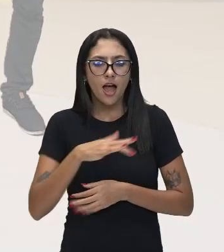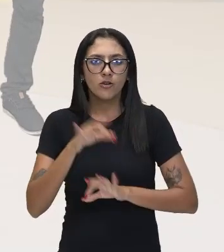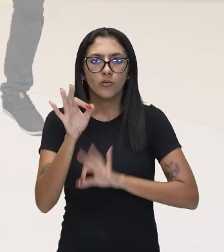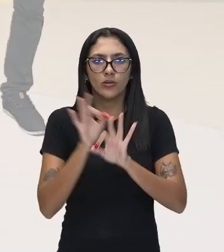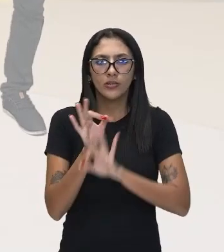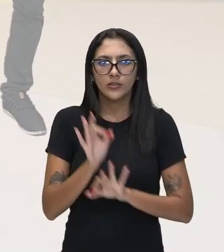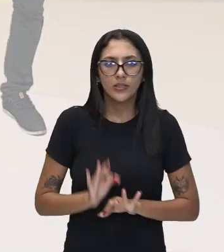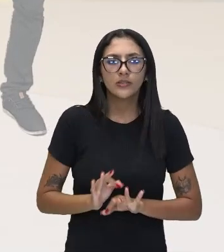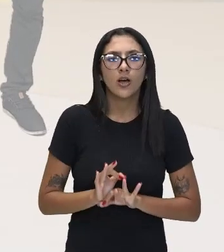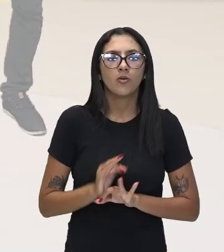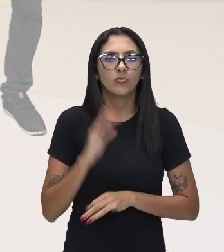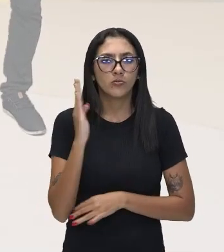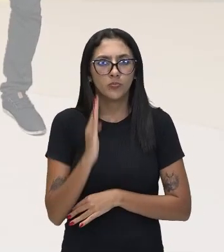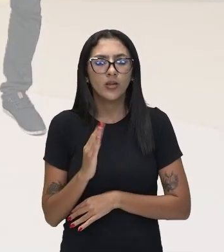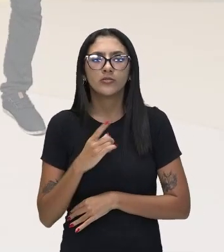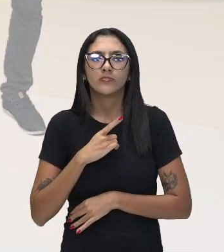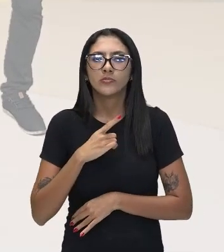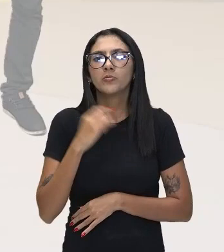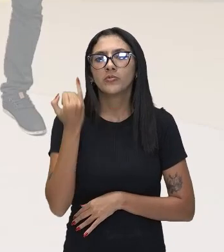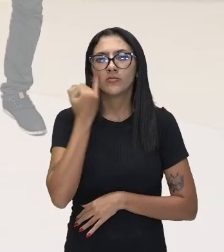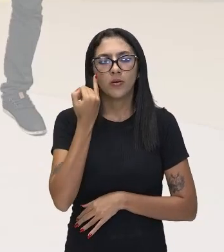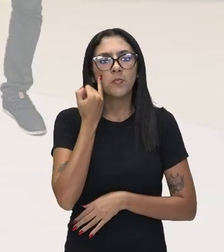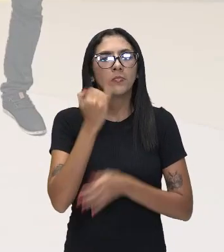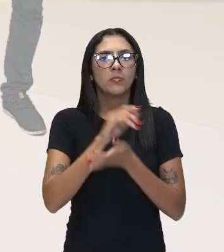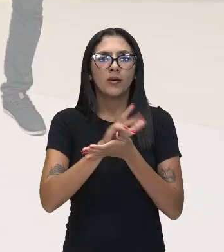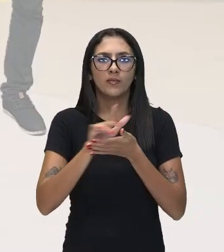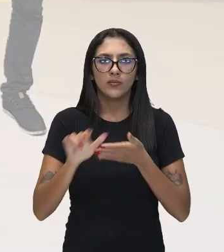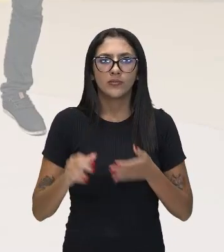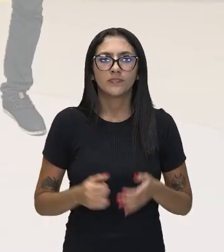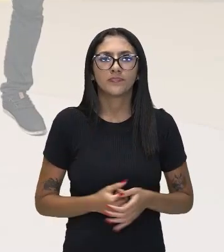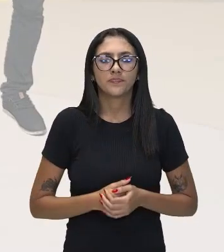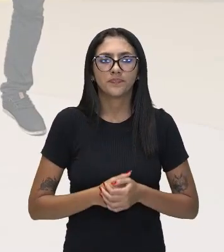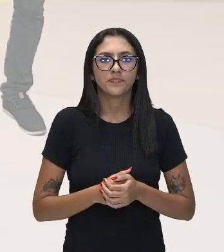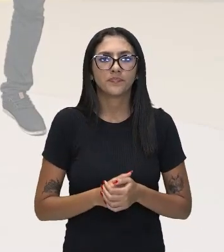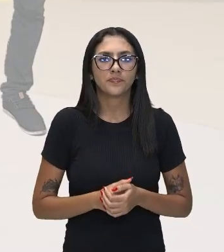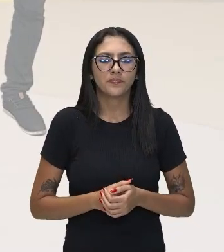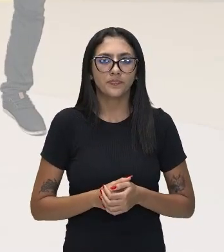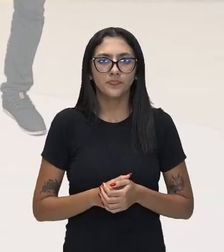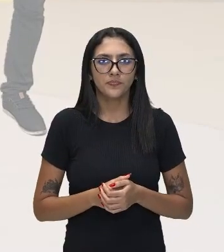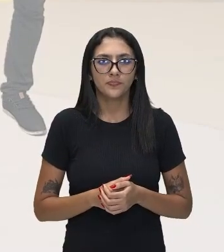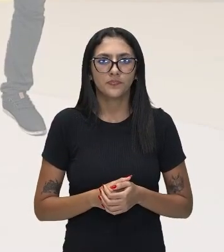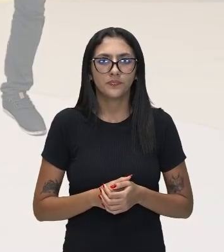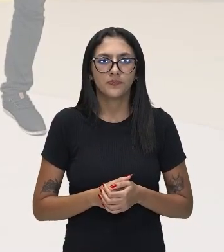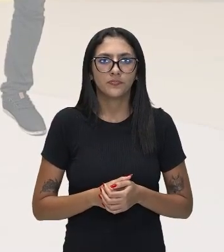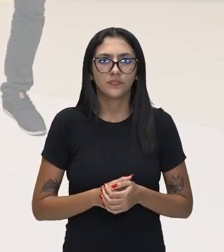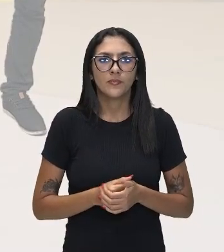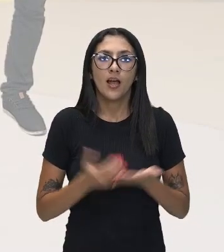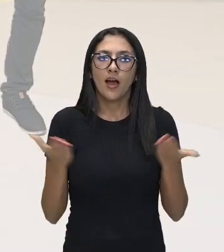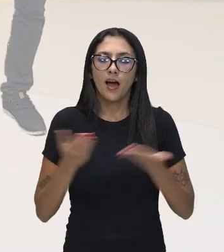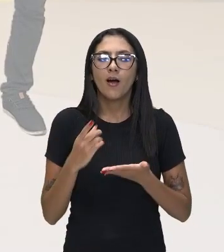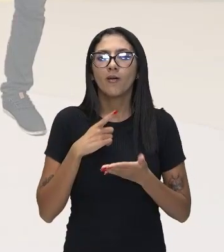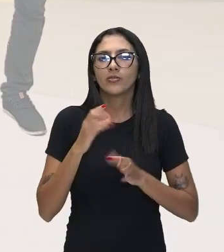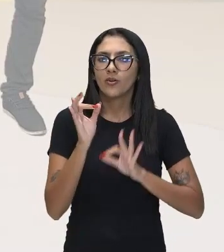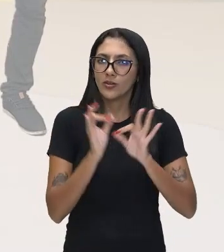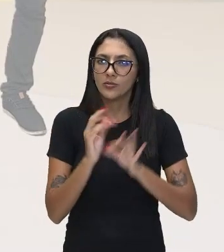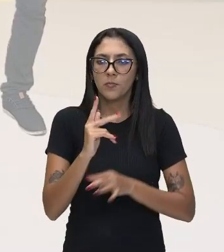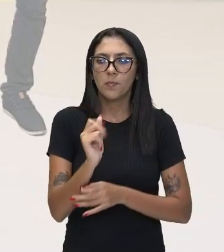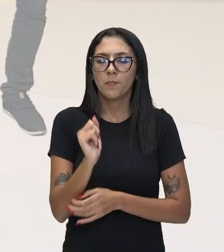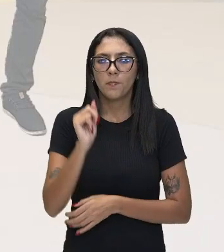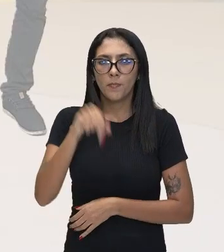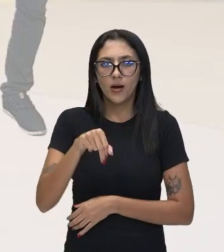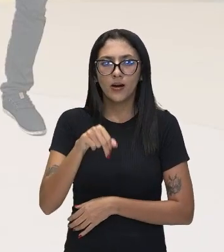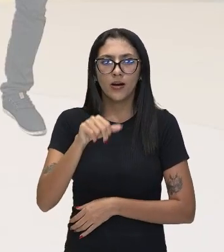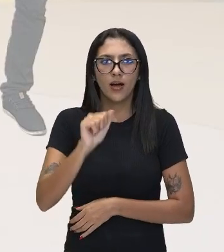ó, vai que vai que vai. Agora a gente tem a regionalização chamada de Pan-Amazônia, né, professor? Porque